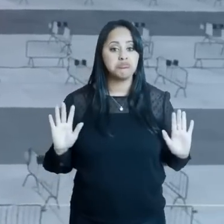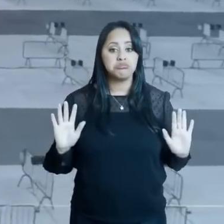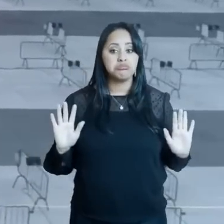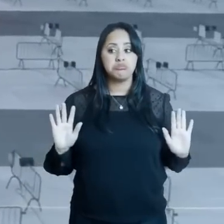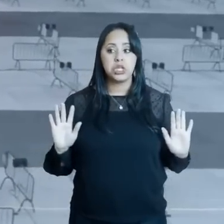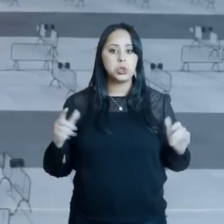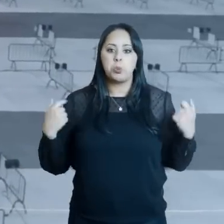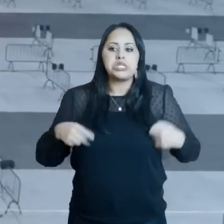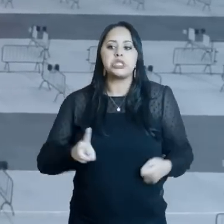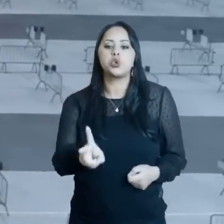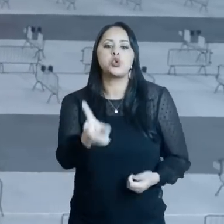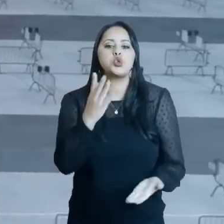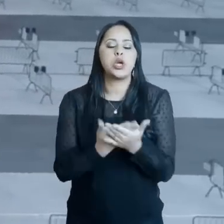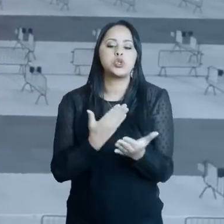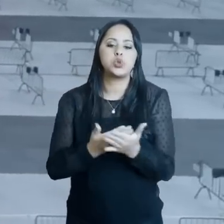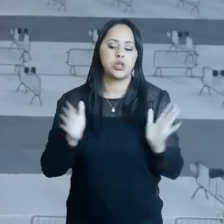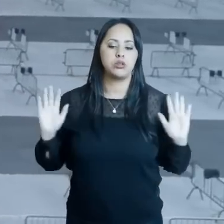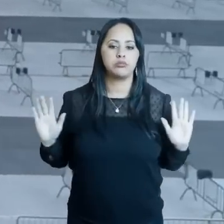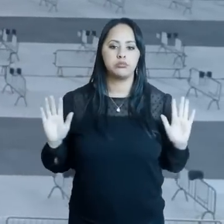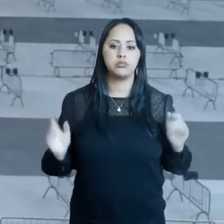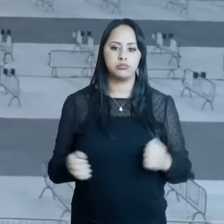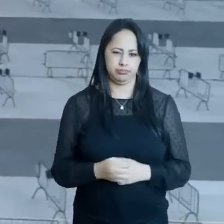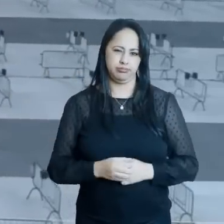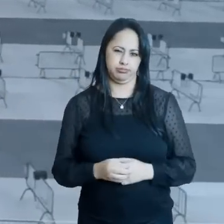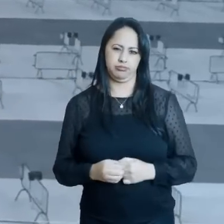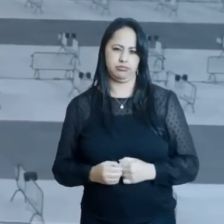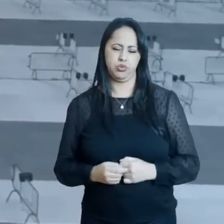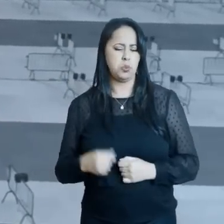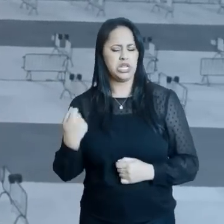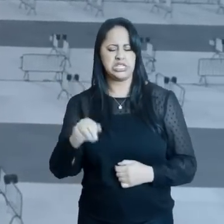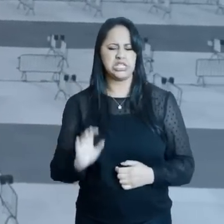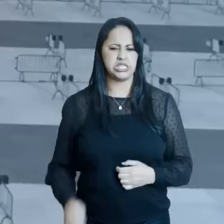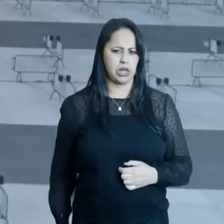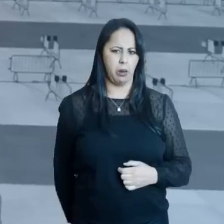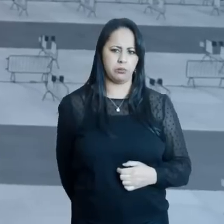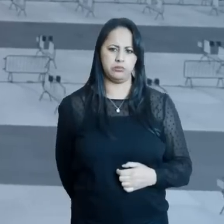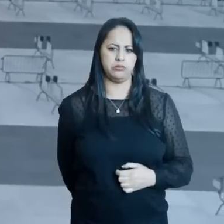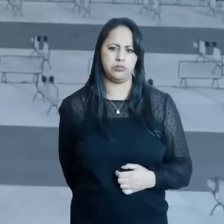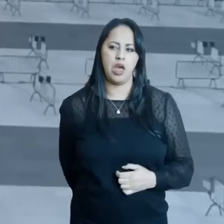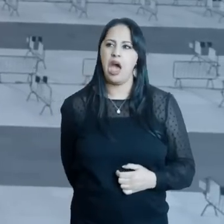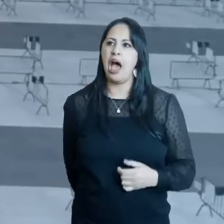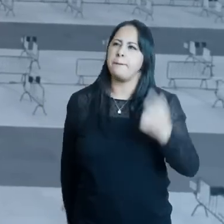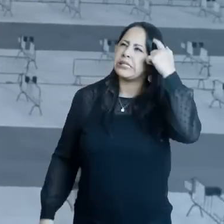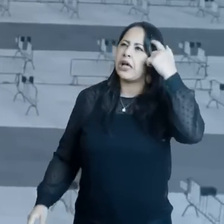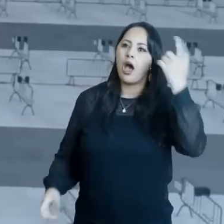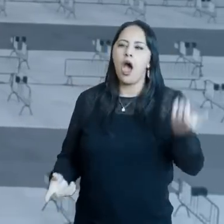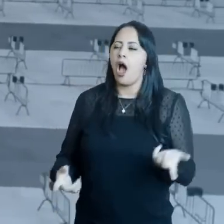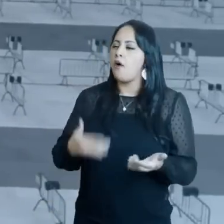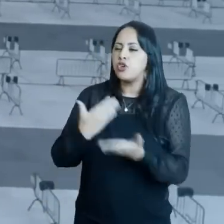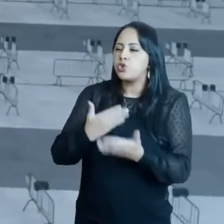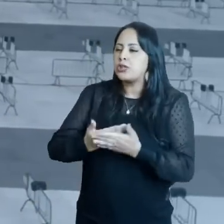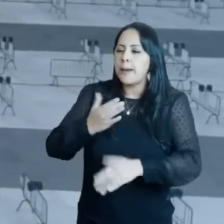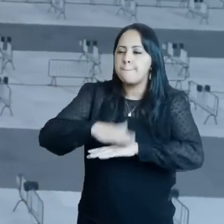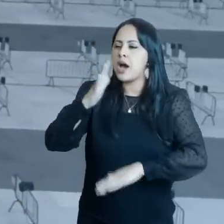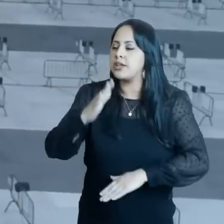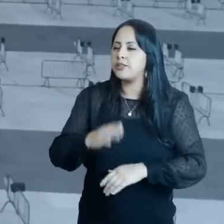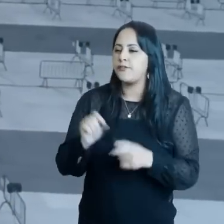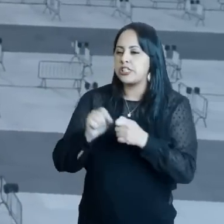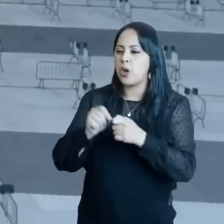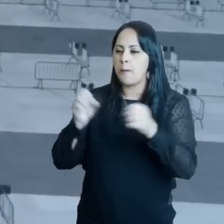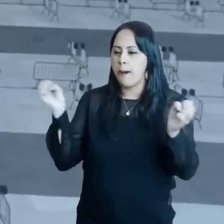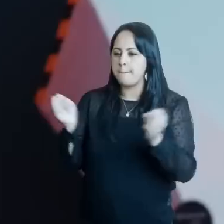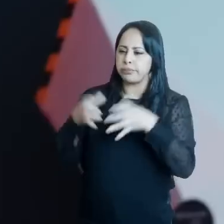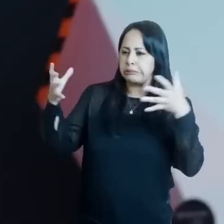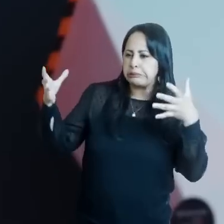poderia, eu até falei, nossa, com isso que eu aprendi aqui, dá para eu aprofundar um pouquinho mais o conhecimento e fazer uma máquina que substitui 10 funcionários e faz isso, faz aquilo,